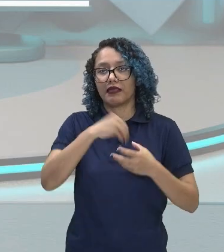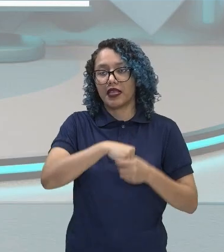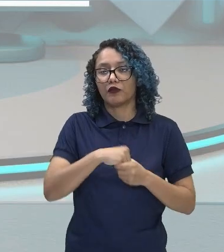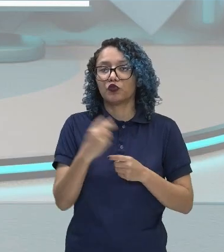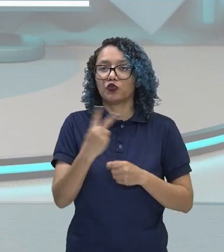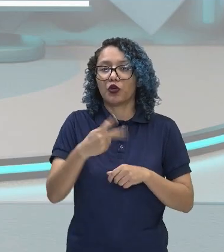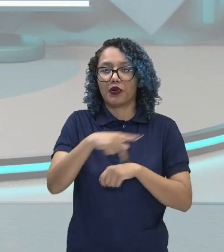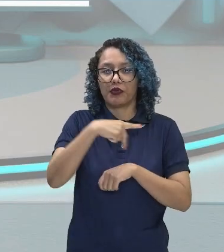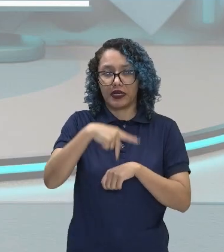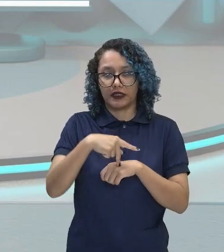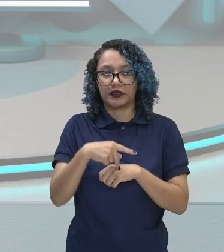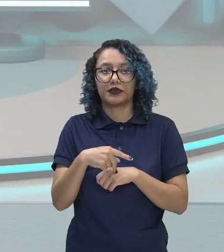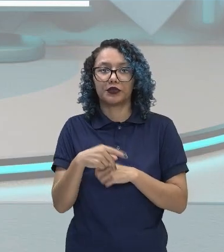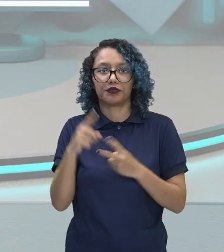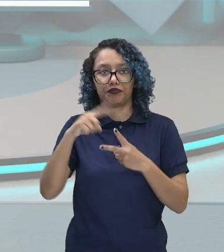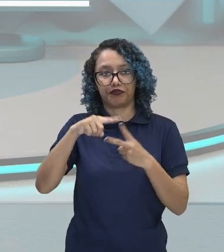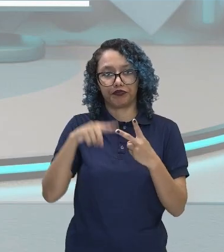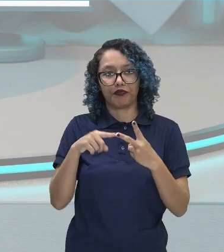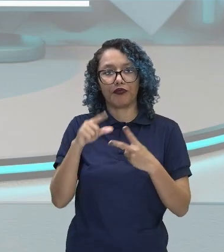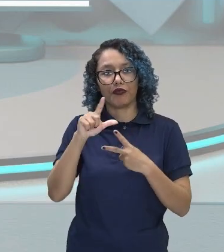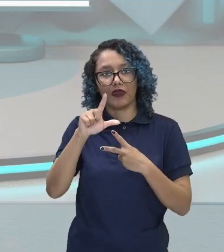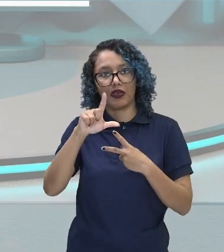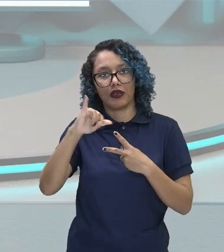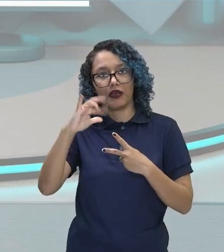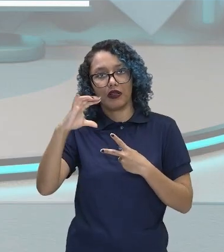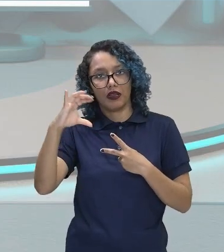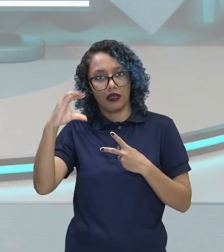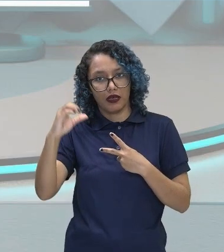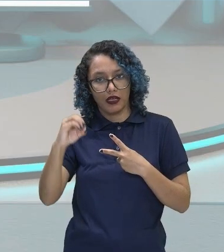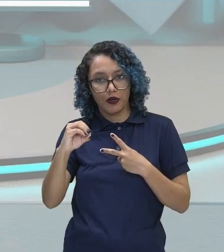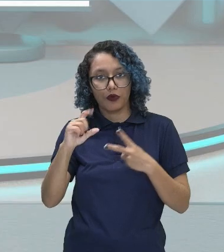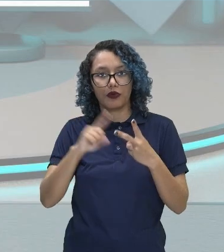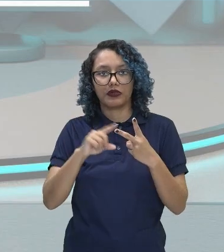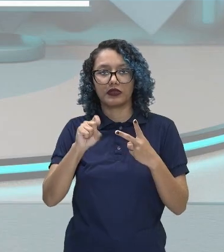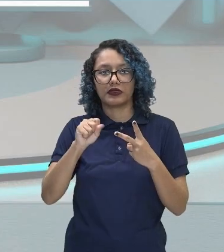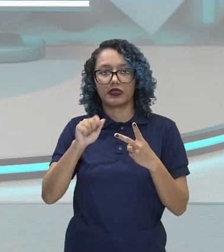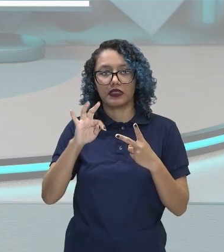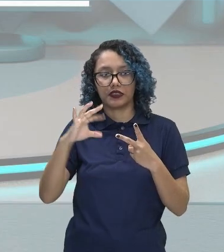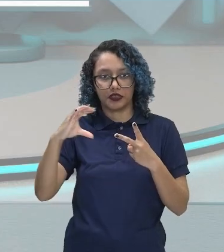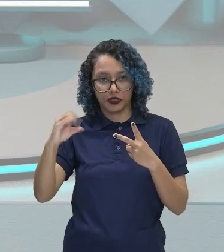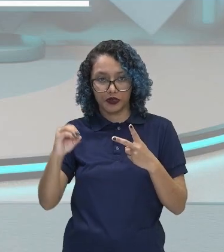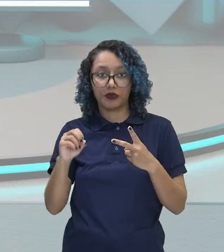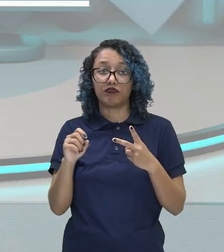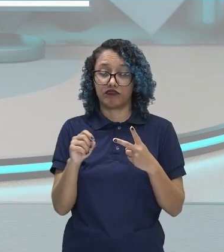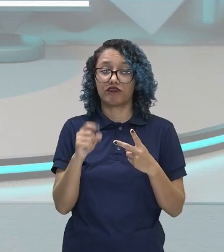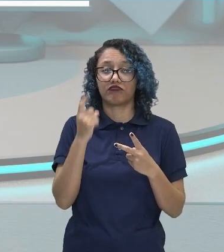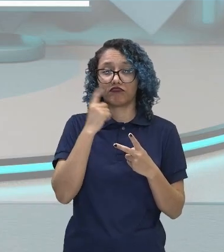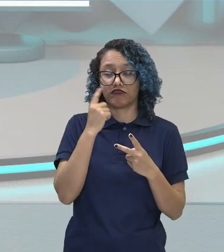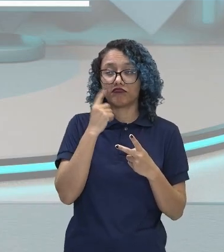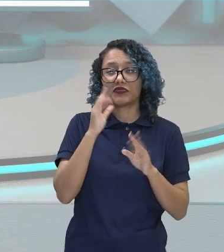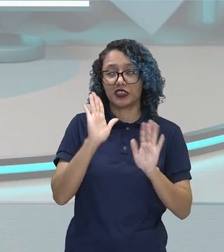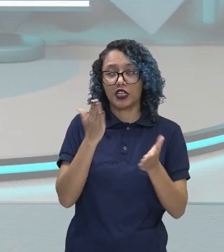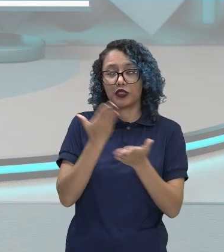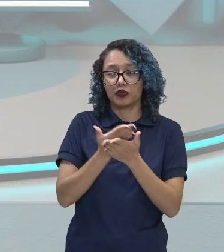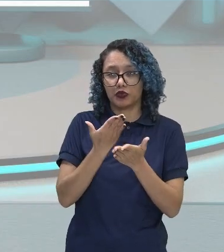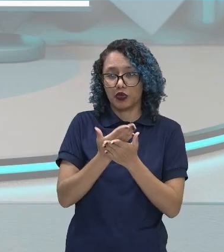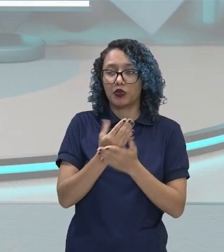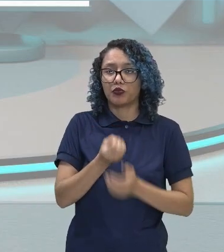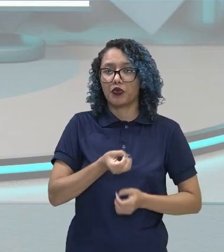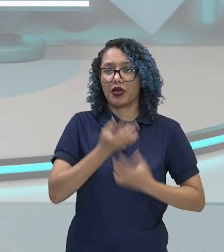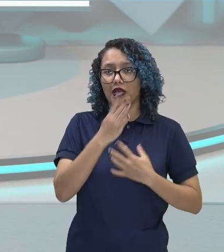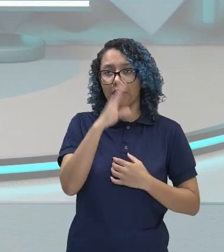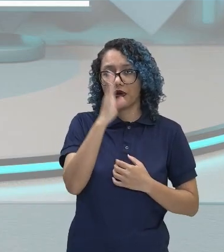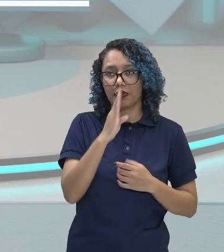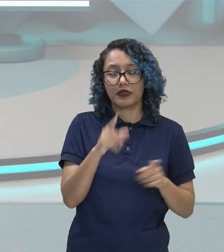como satírico. Nós vimos nos poemas portugueses e também vimos nos poemas brasileiros,